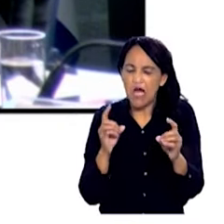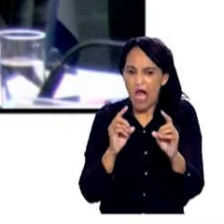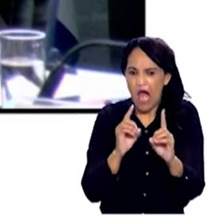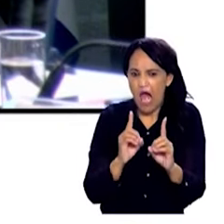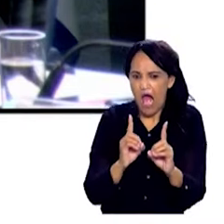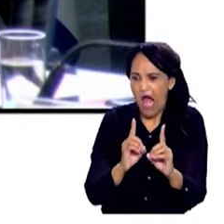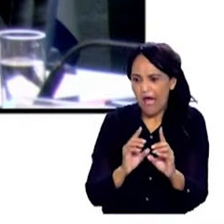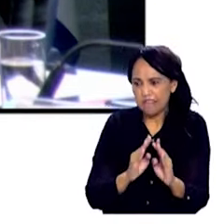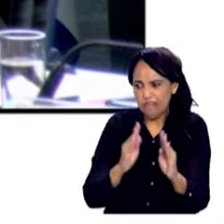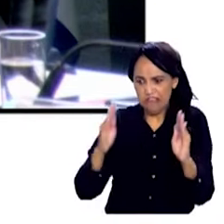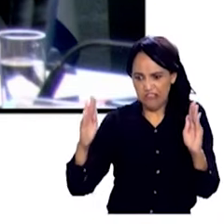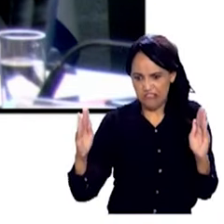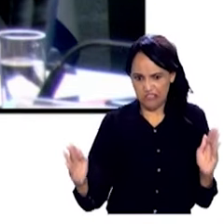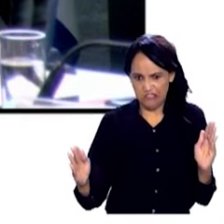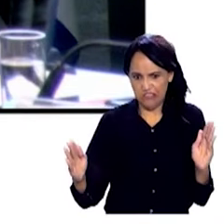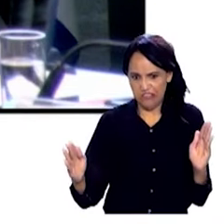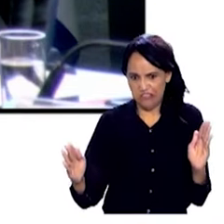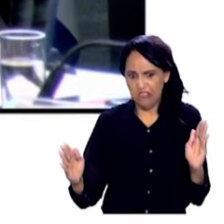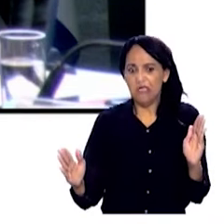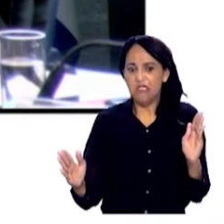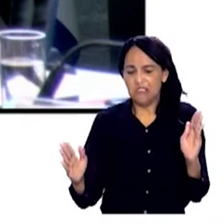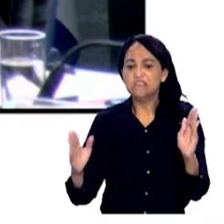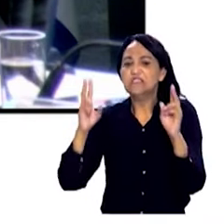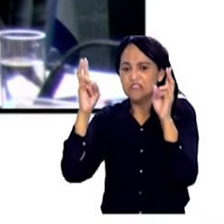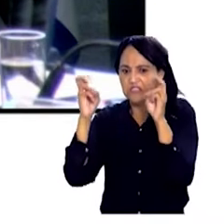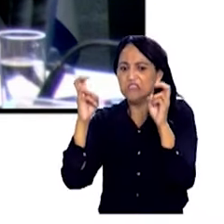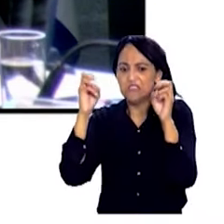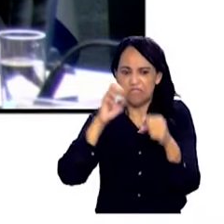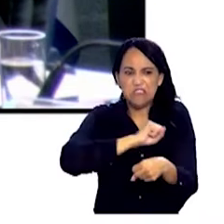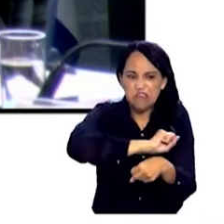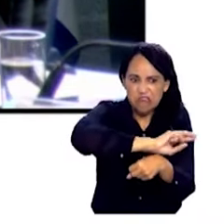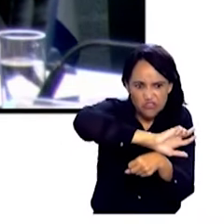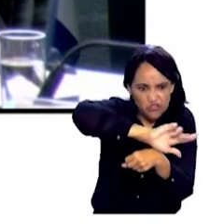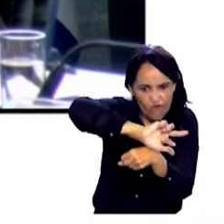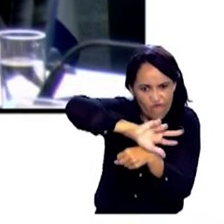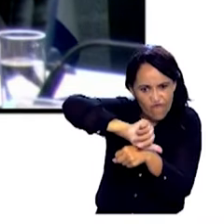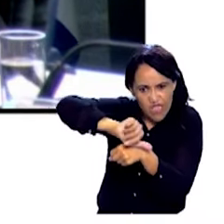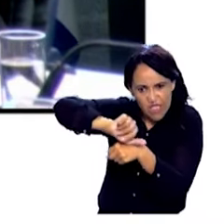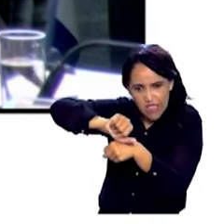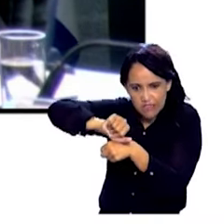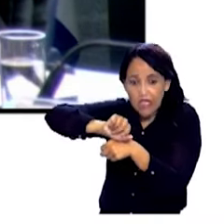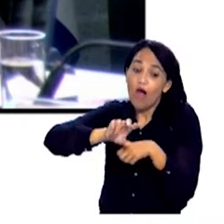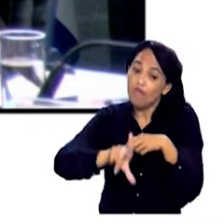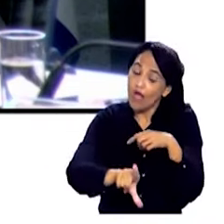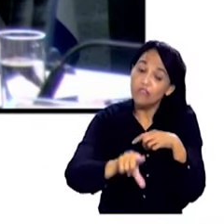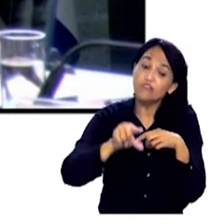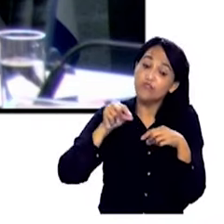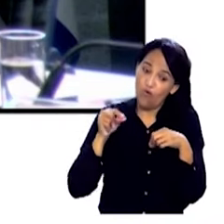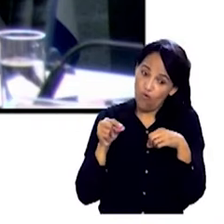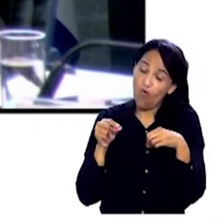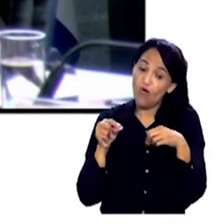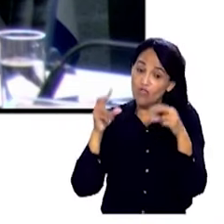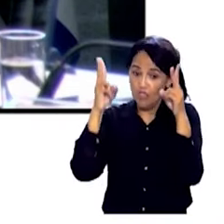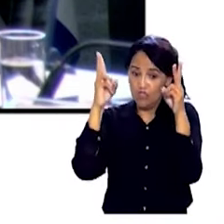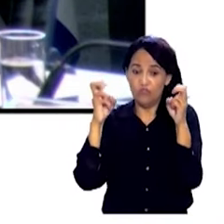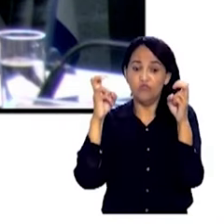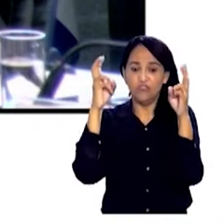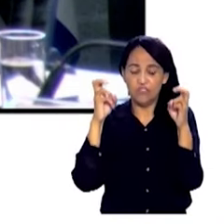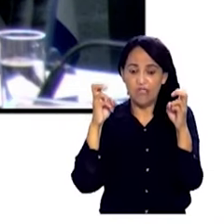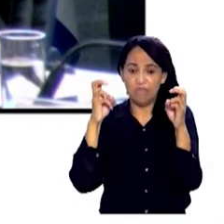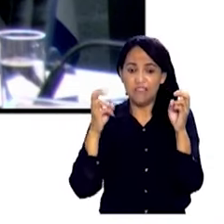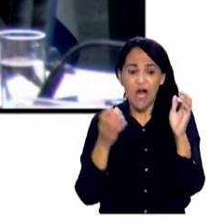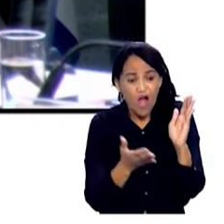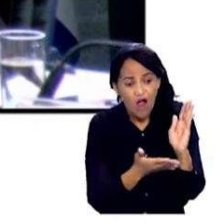e diferencias tradicionais os filtros são só uma parte